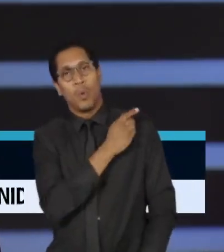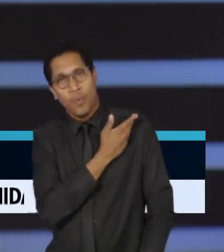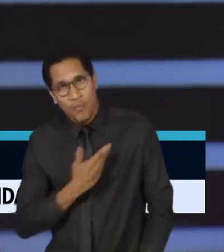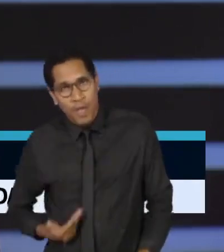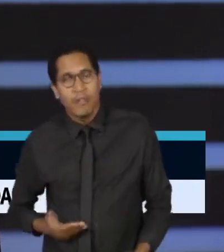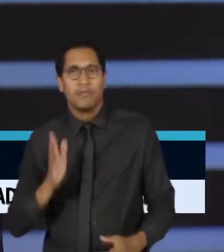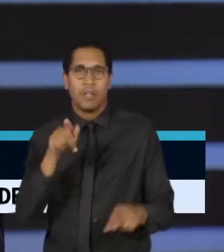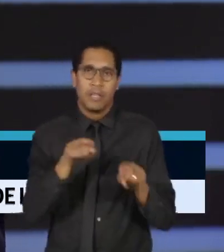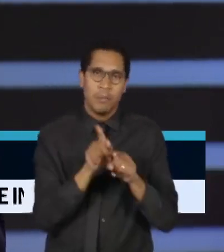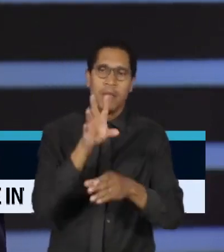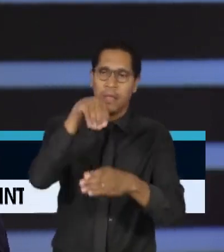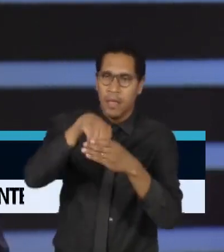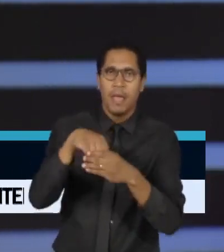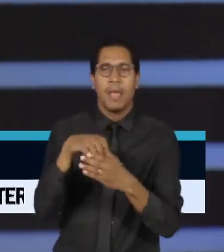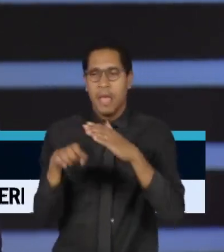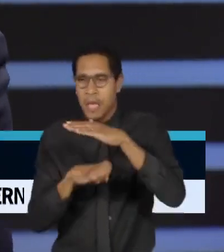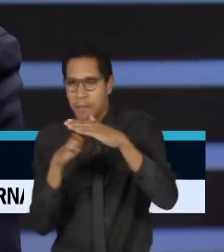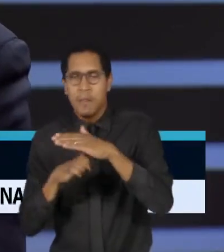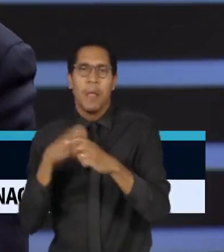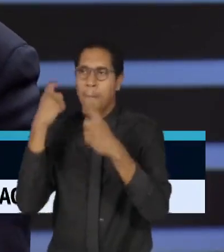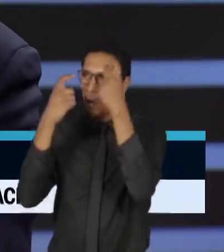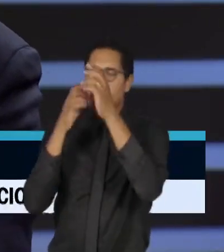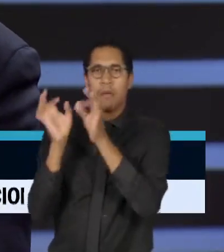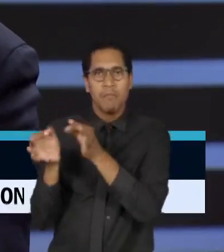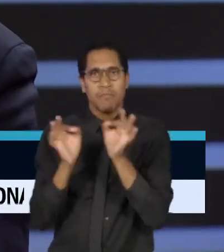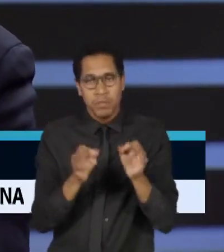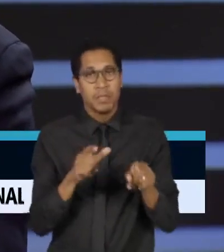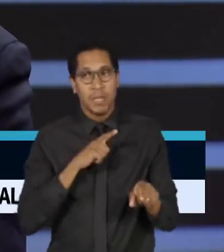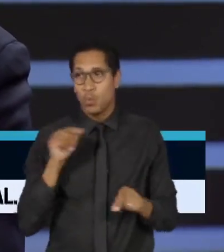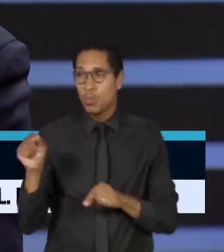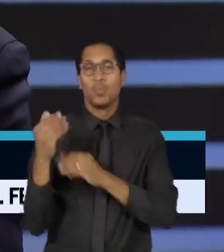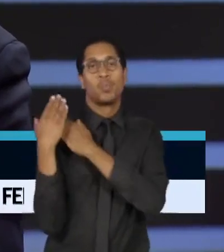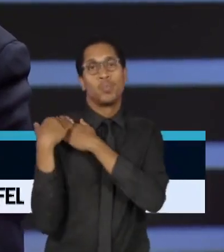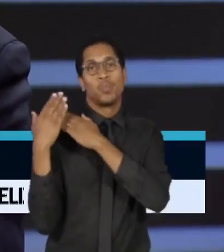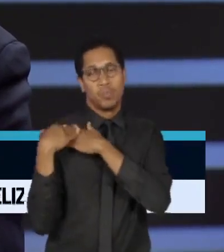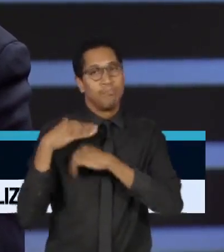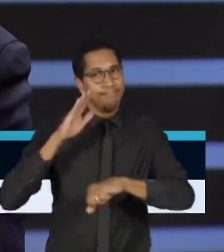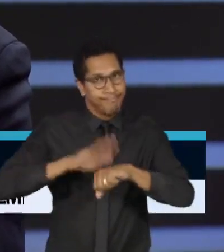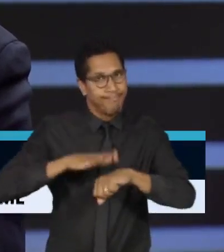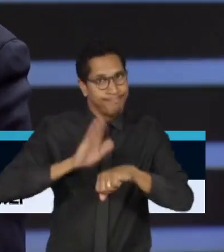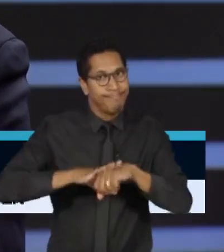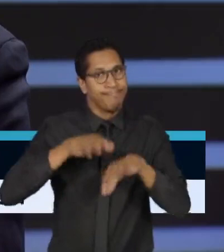de várias empresas, já está dentro daqueles que têm responsabilidades dirigentes